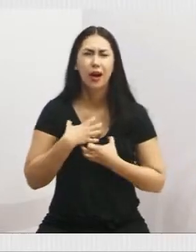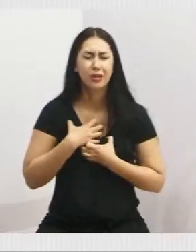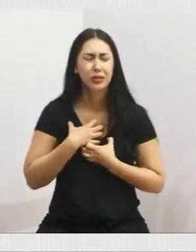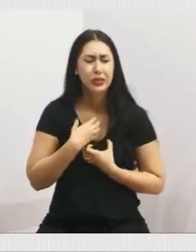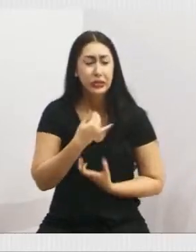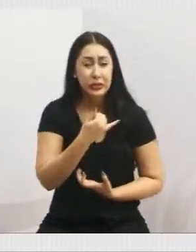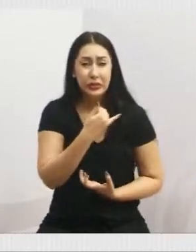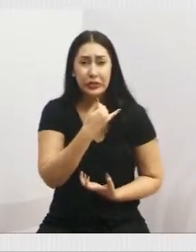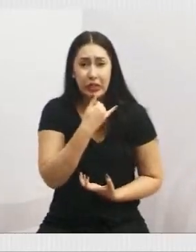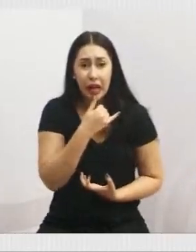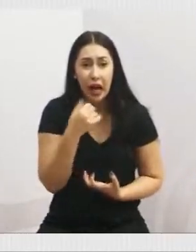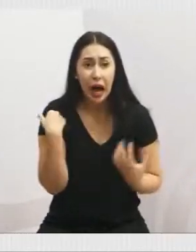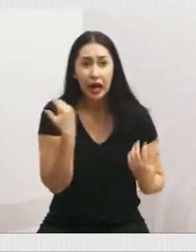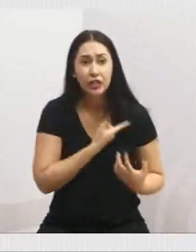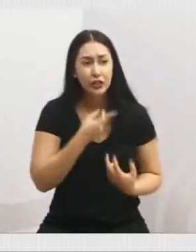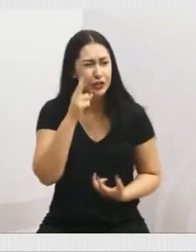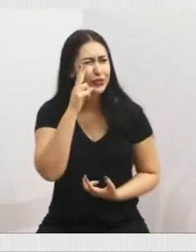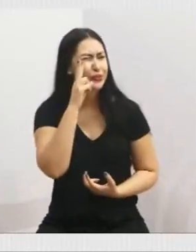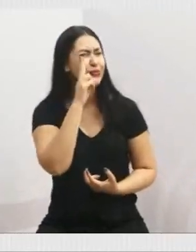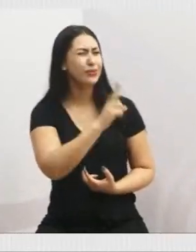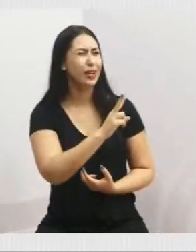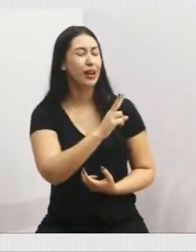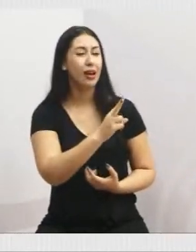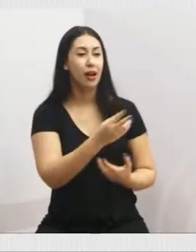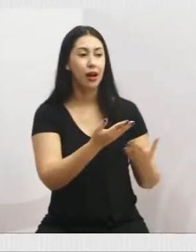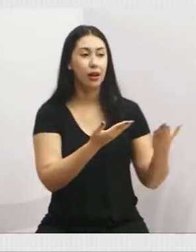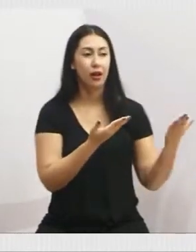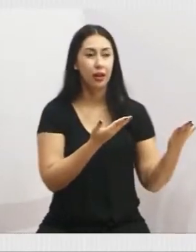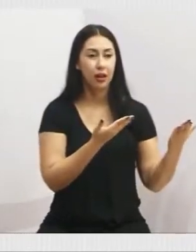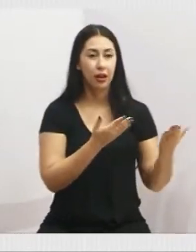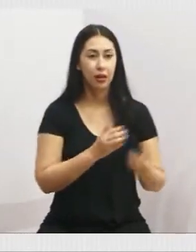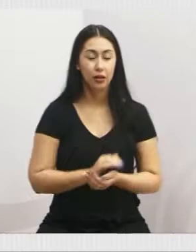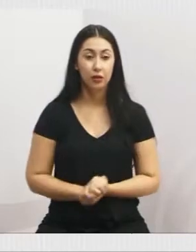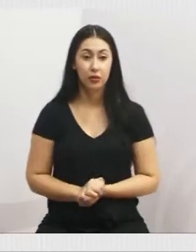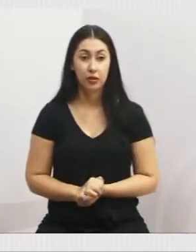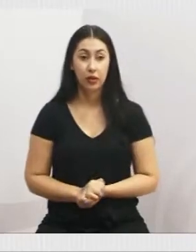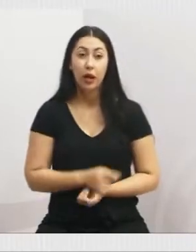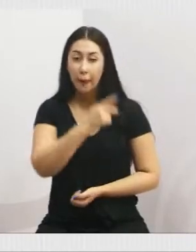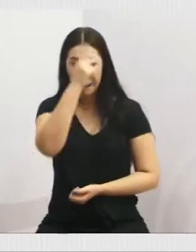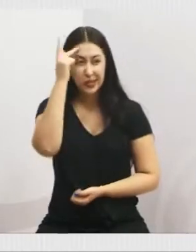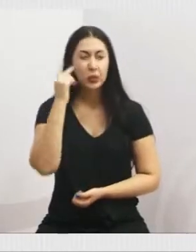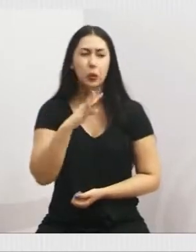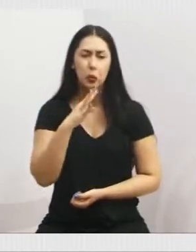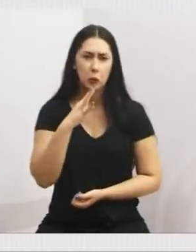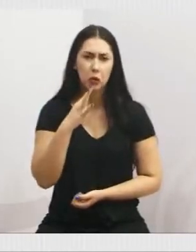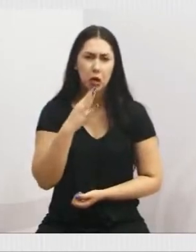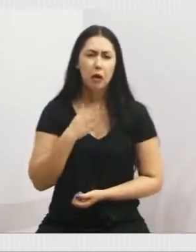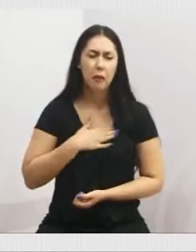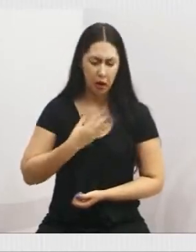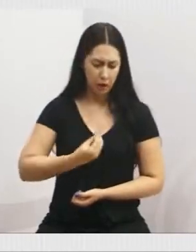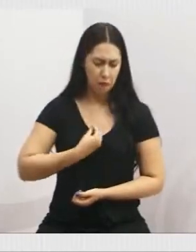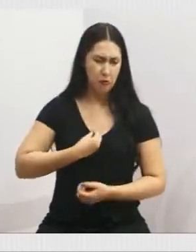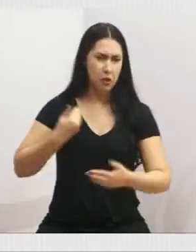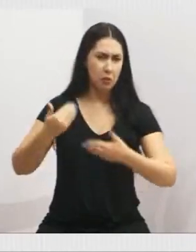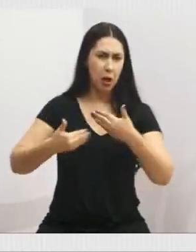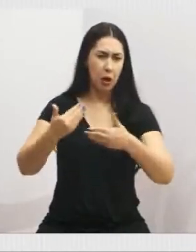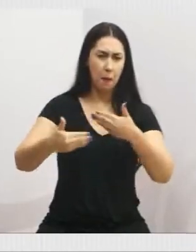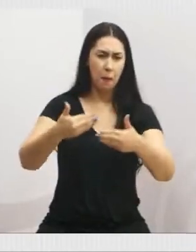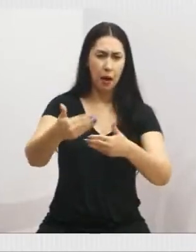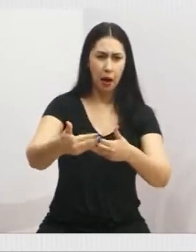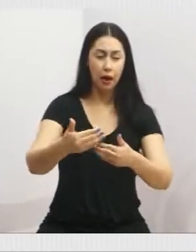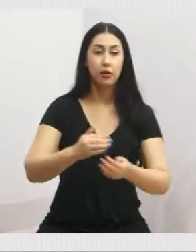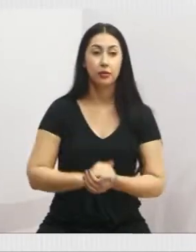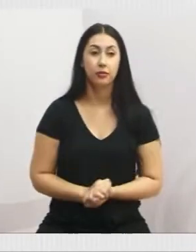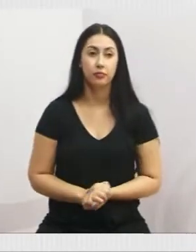tristeza a gente se depara com essa situação precária. Quem conhece um pouquinho da minha trajetória, quem sabe um